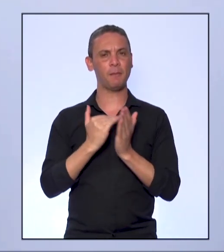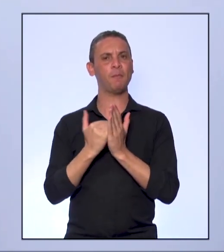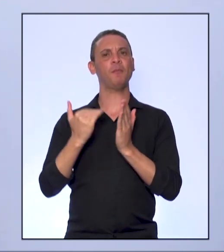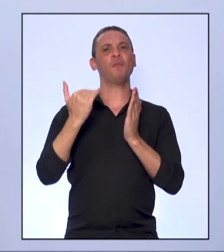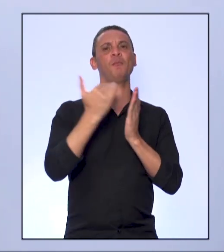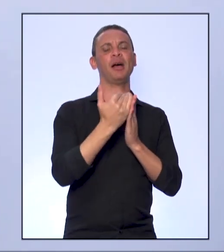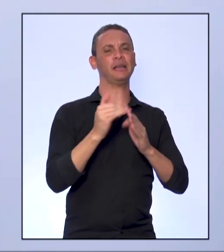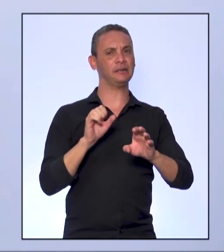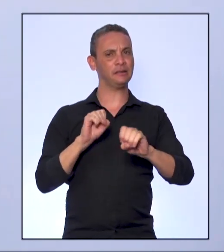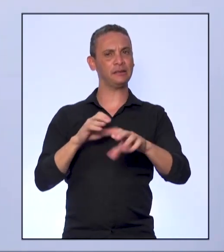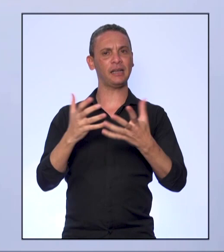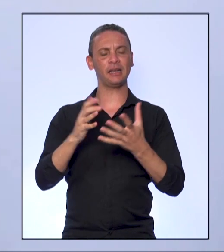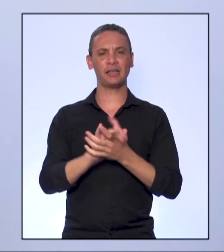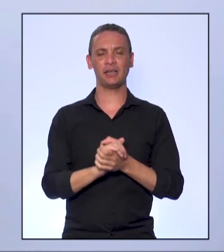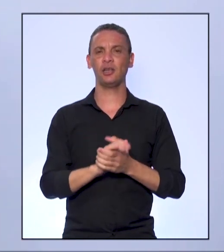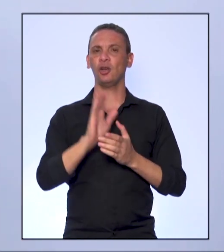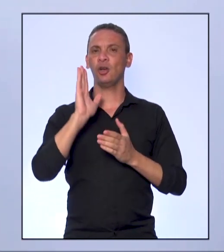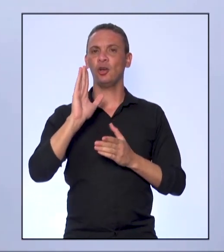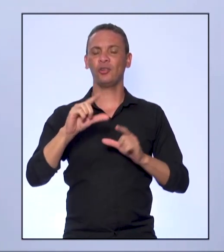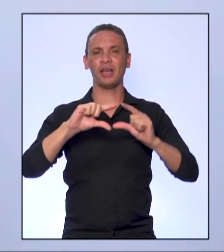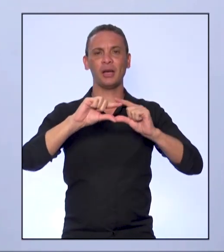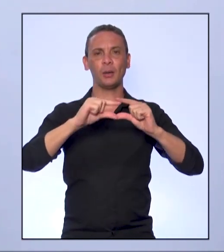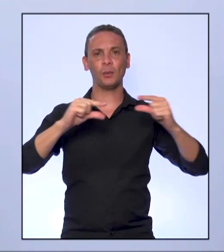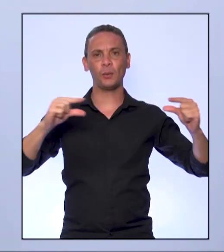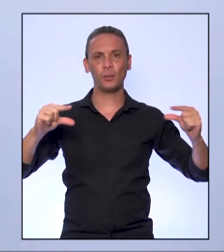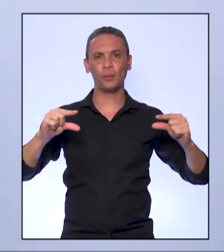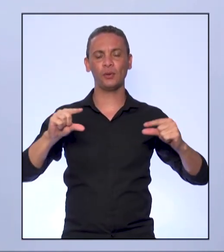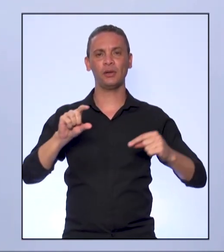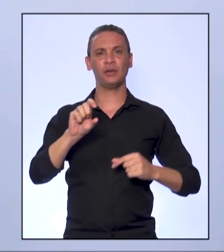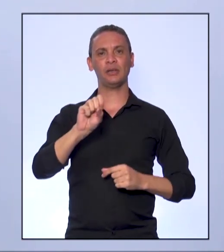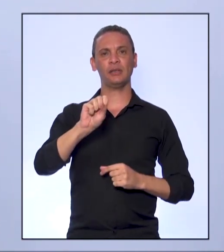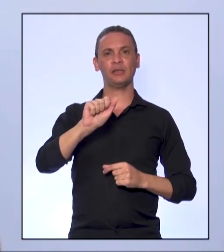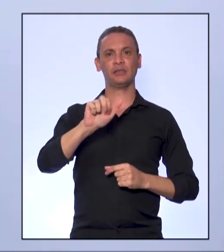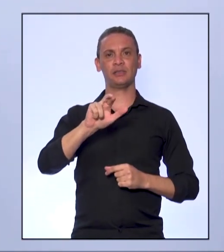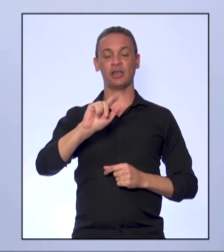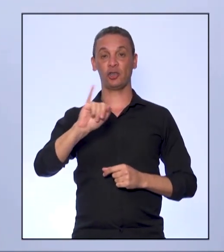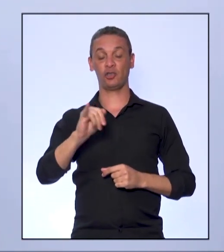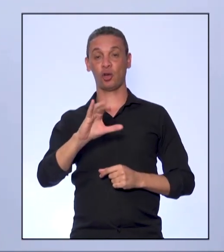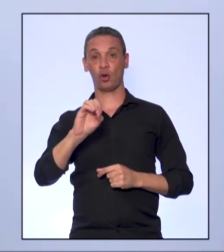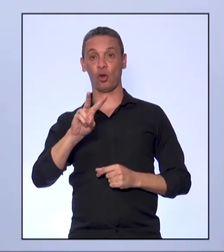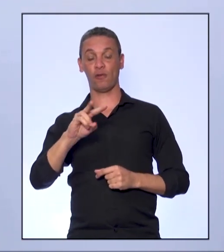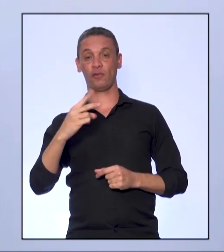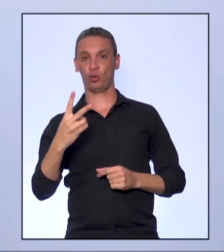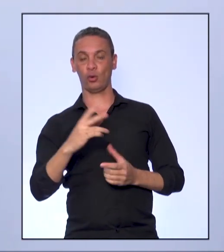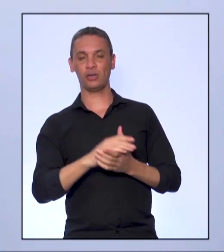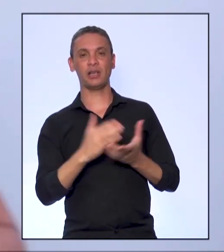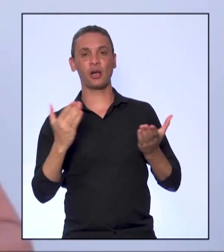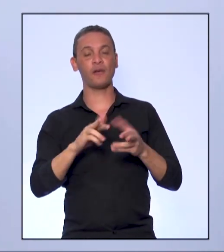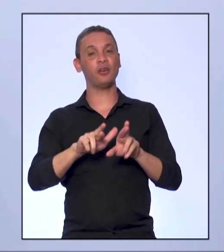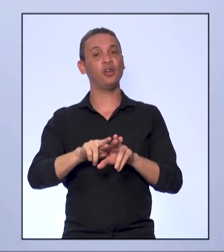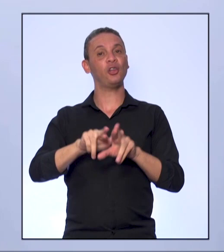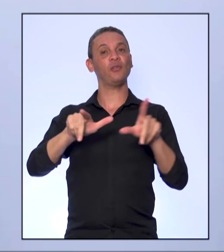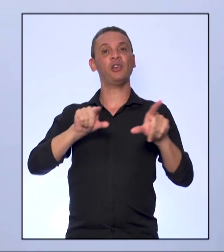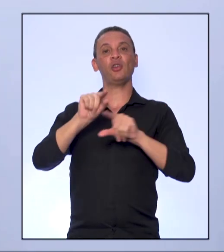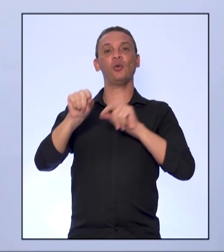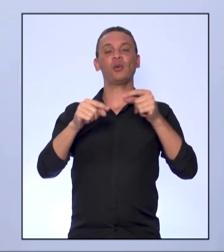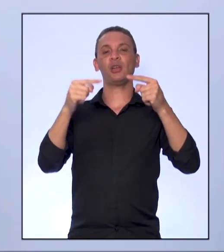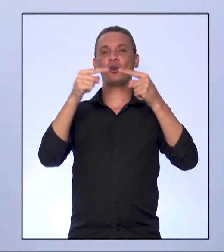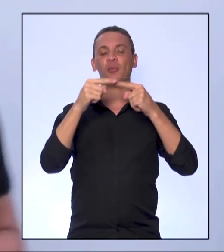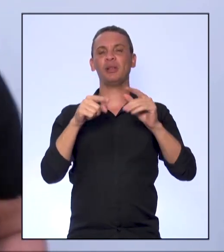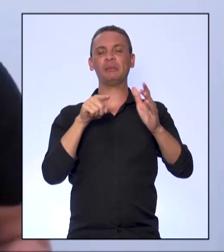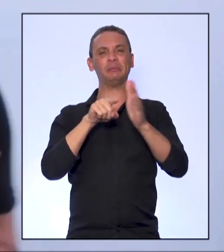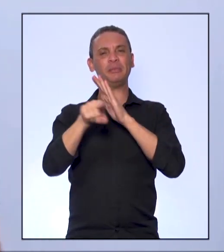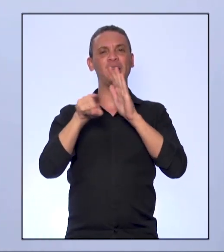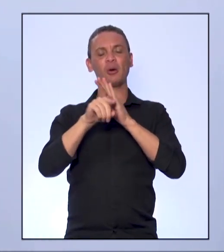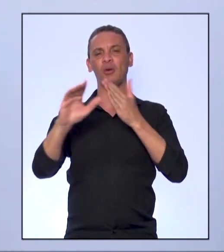já mostrou um pouco a estrutura, como seria do SARS-CoV-2, tá? E a gente vai ver agora algumas questões que caem,